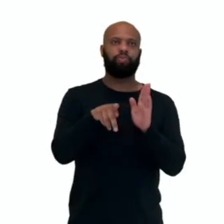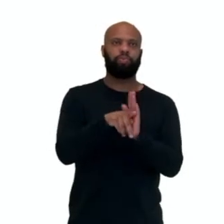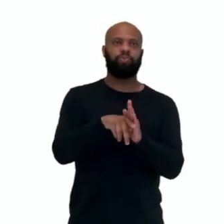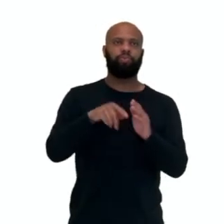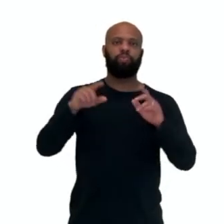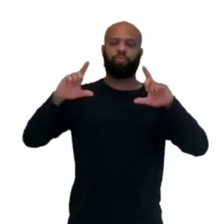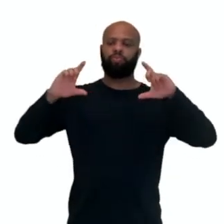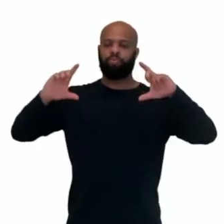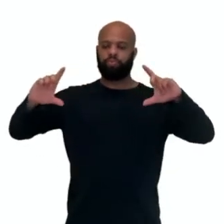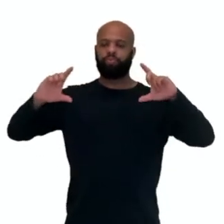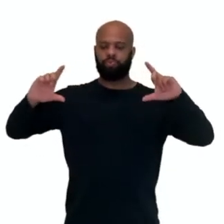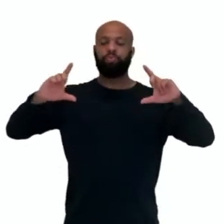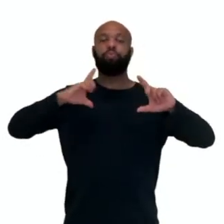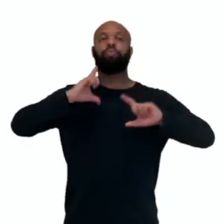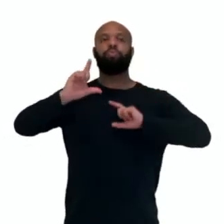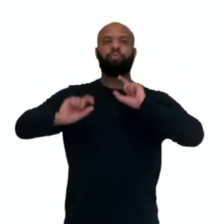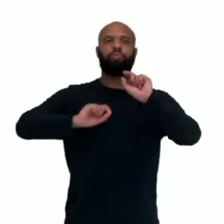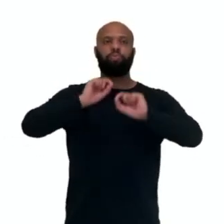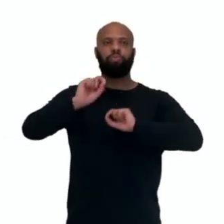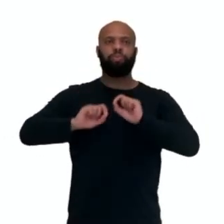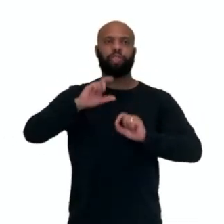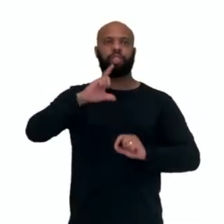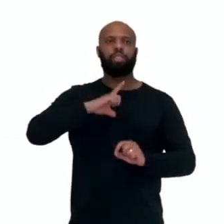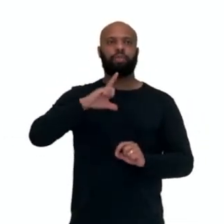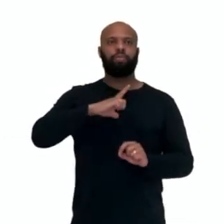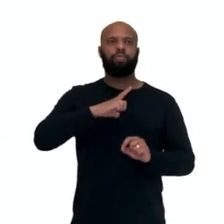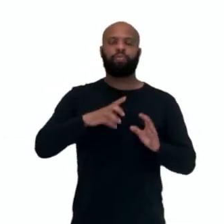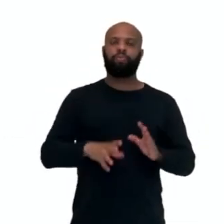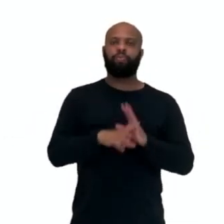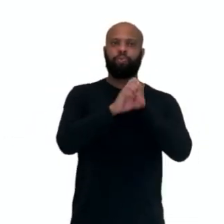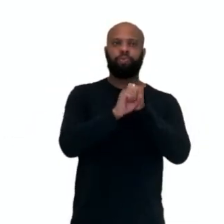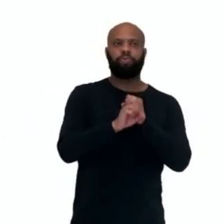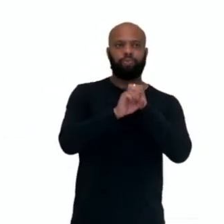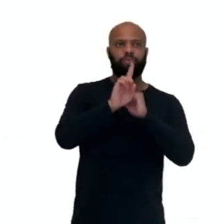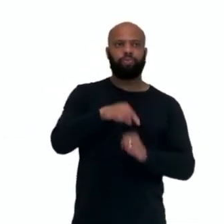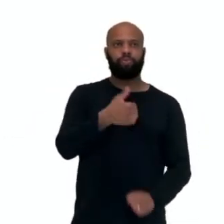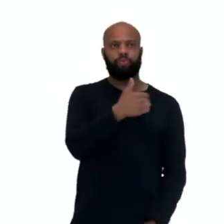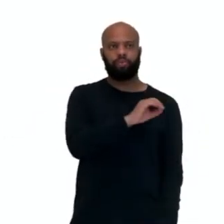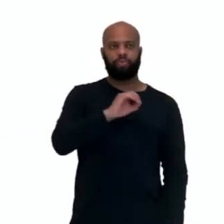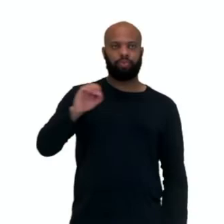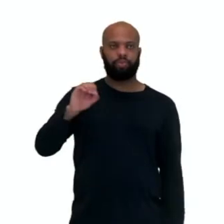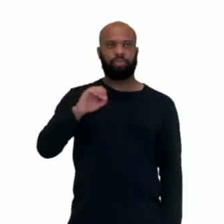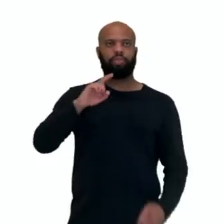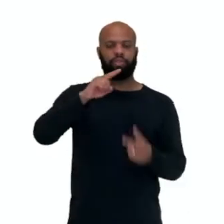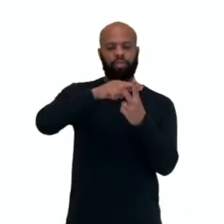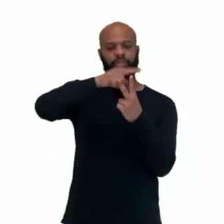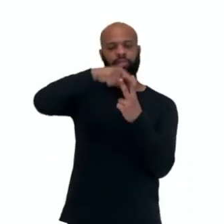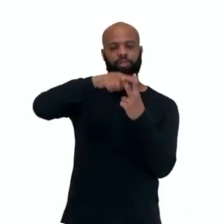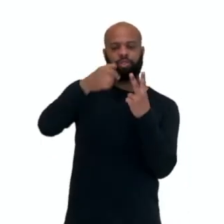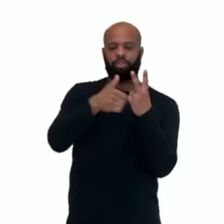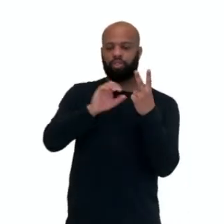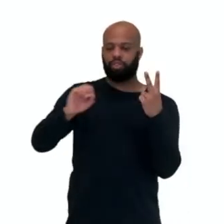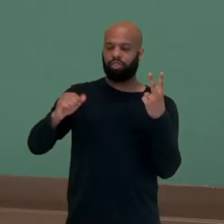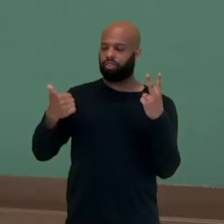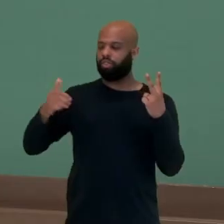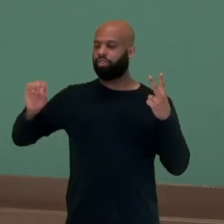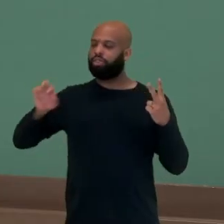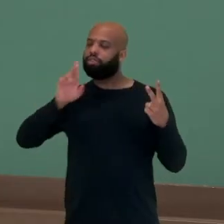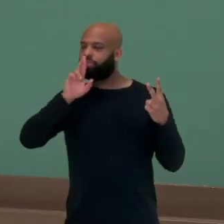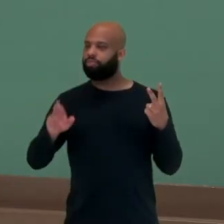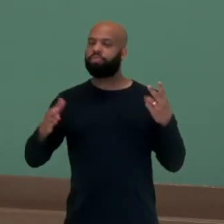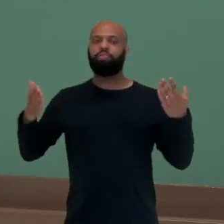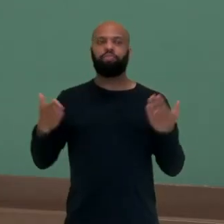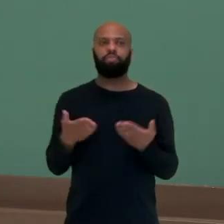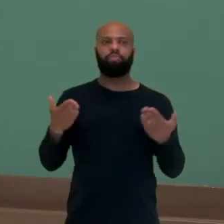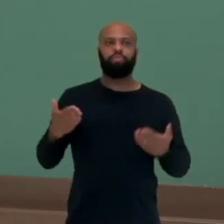que vai ser o nosso discriminante, que o nosso discriminante aqui deu 100. Raiz de 100 é 10. Ficamos que o